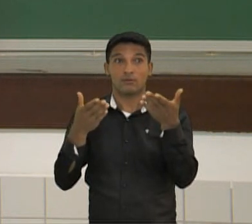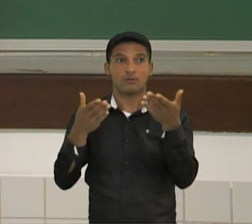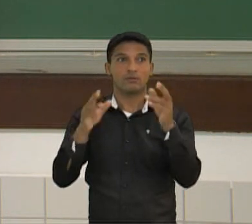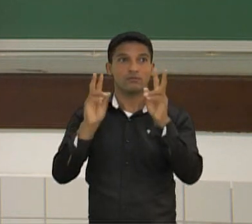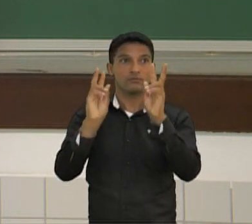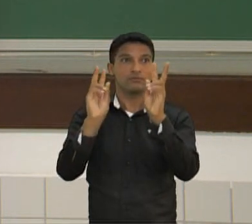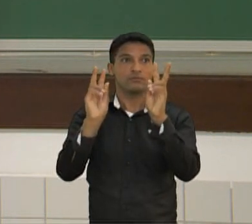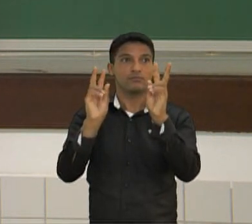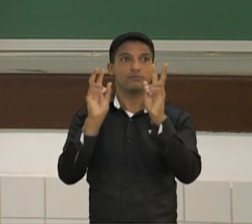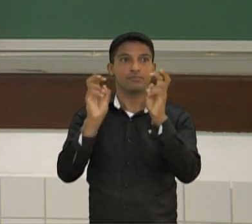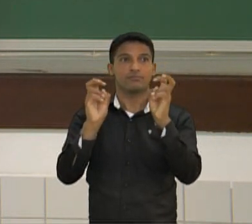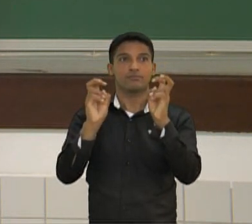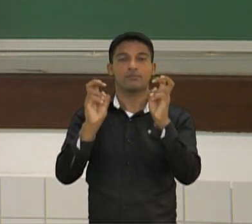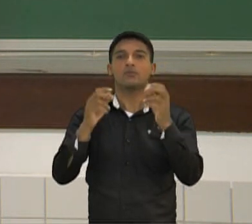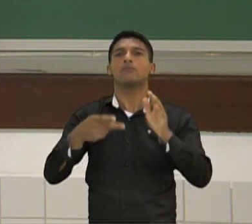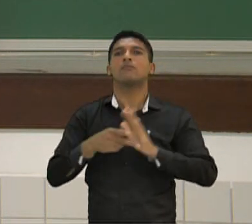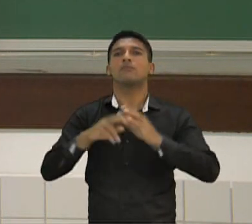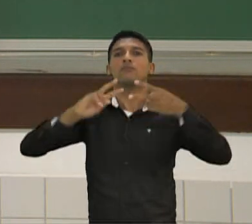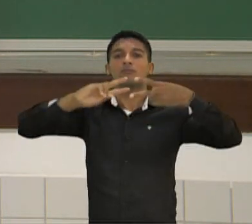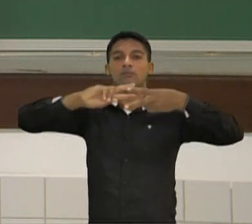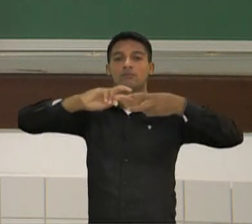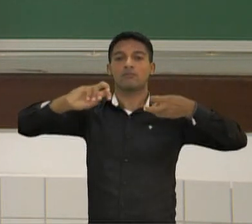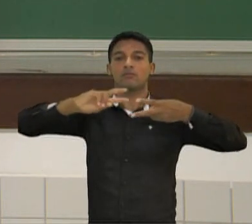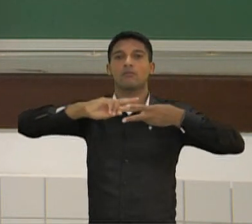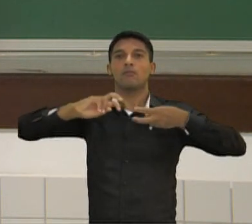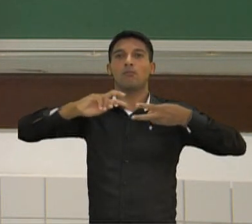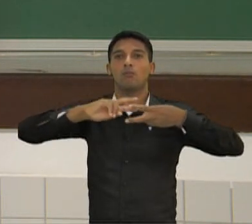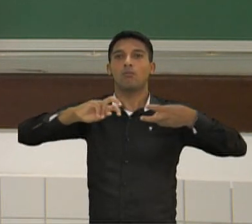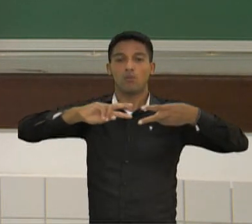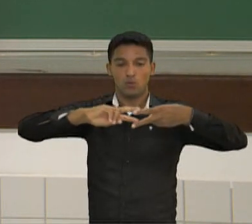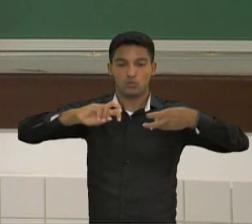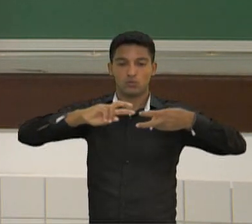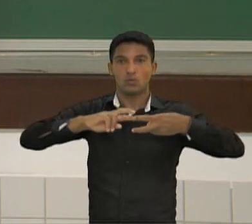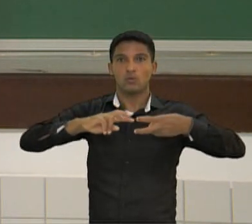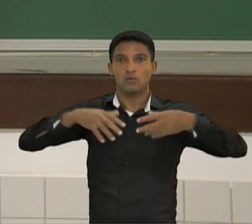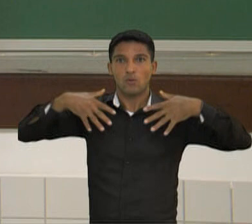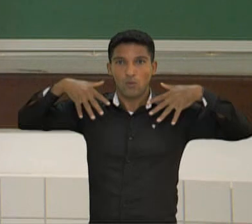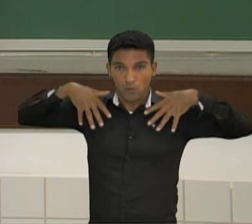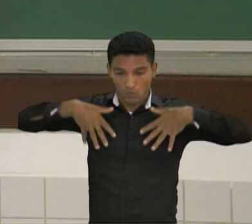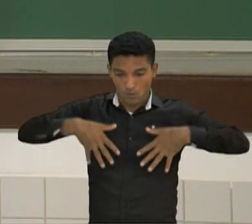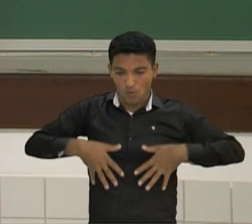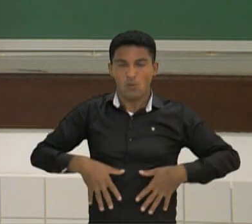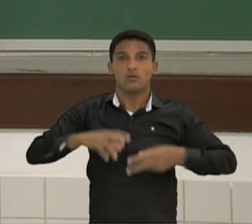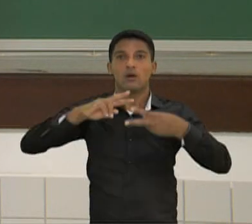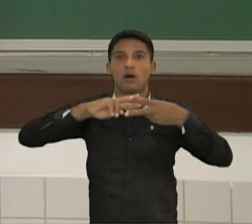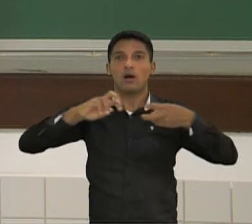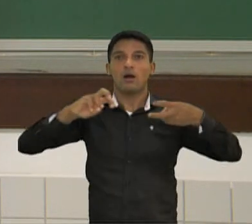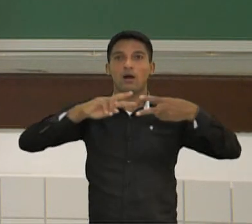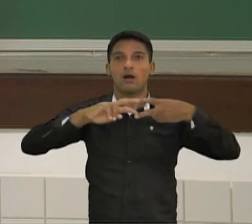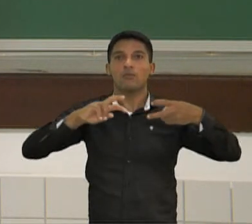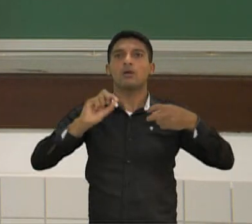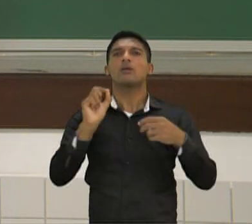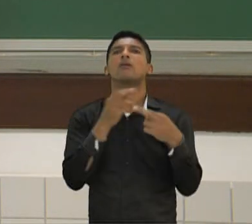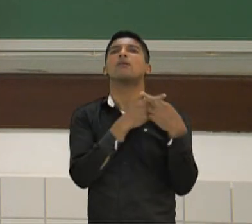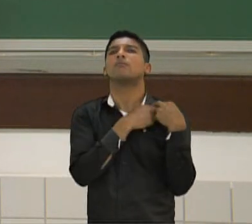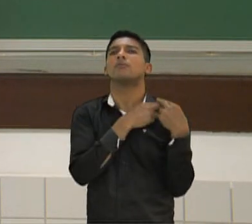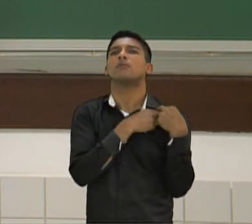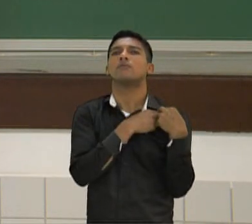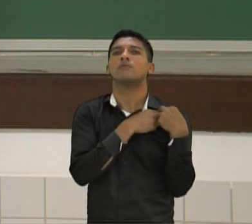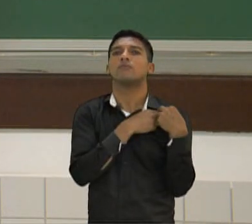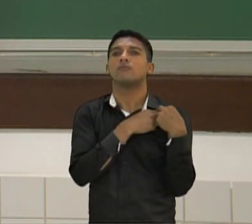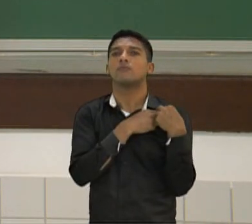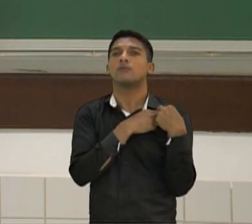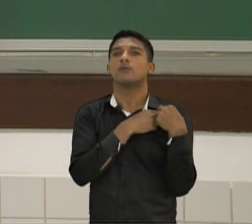agora eu pergunto, quem é que faz todo esse controle? Tanto do sistema locomotor, do sistema digestório, do sistema respiratório, onde